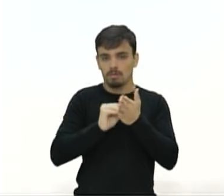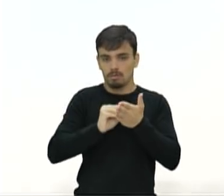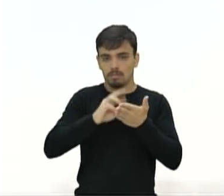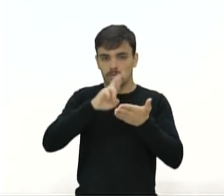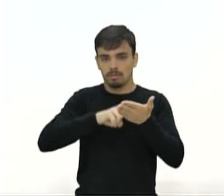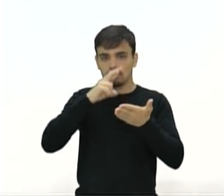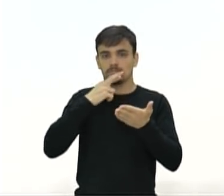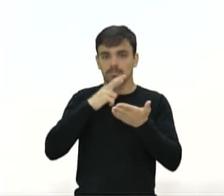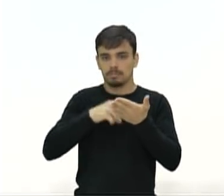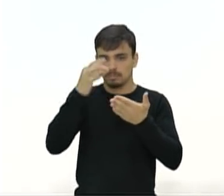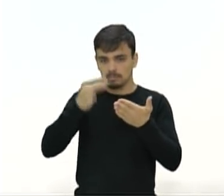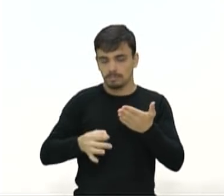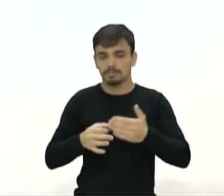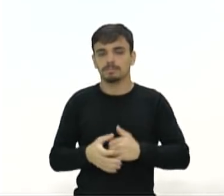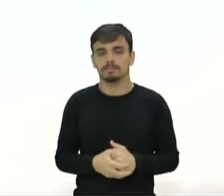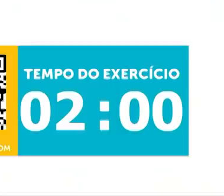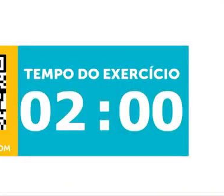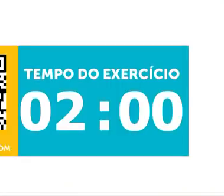alternativa correta.